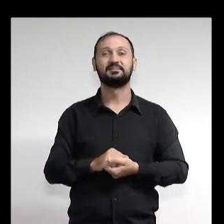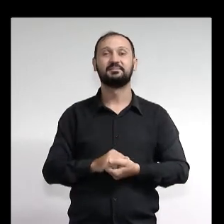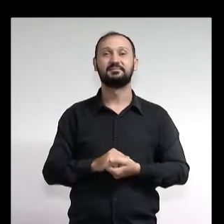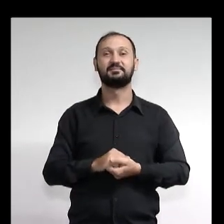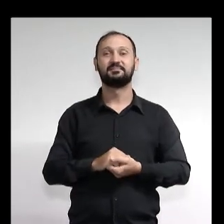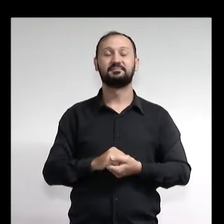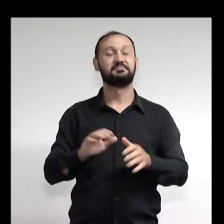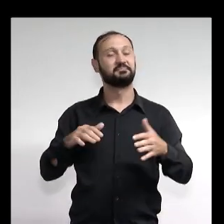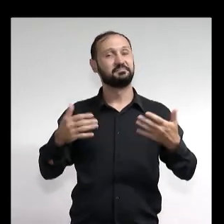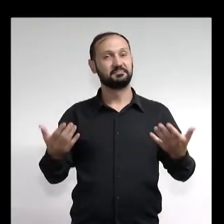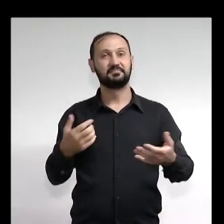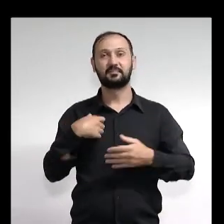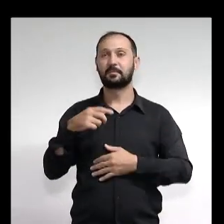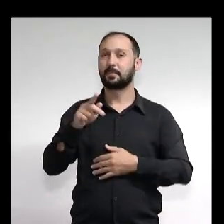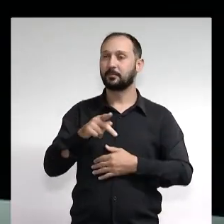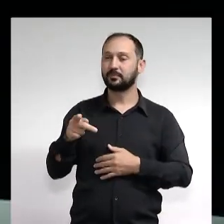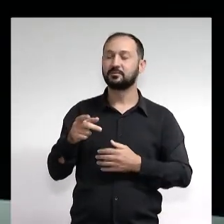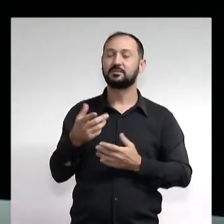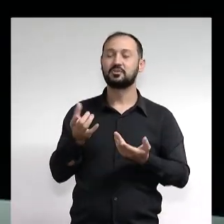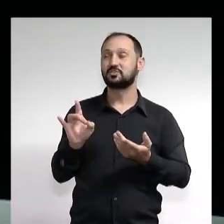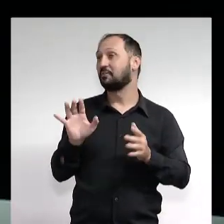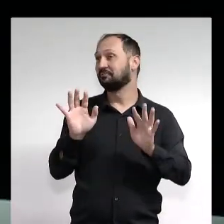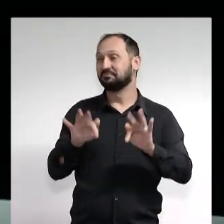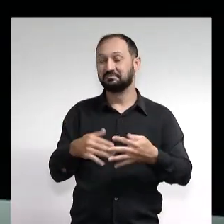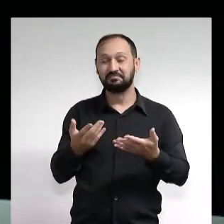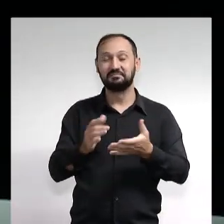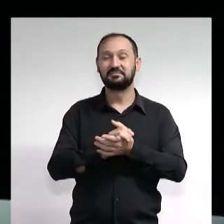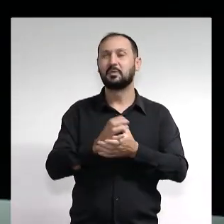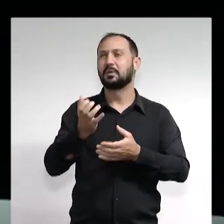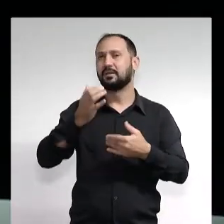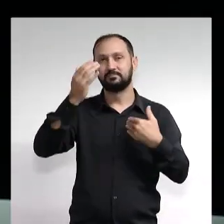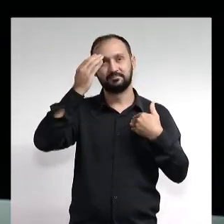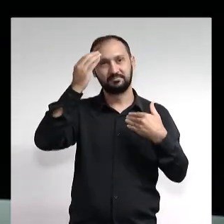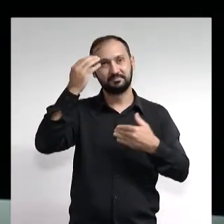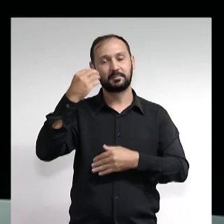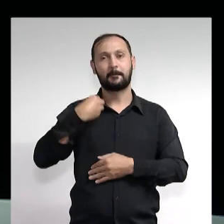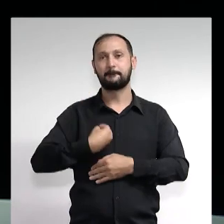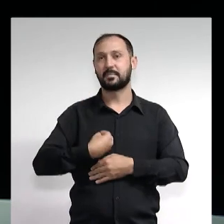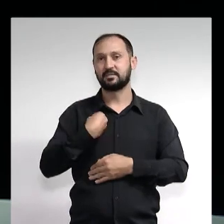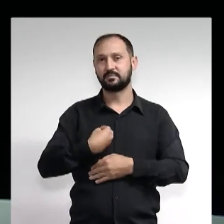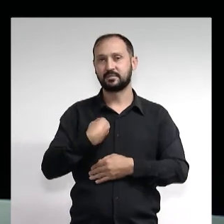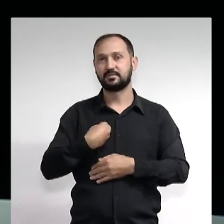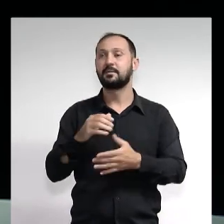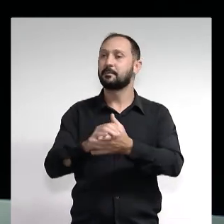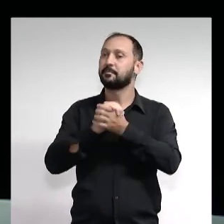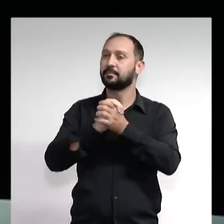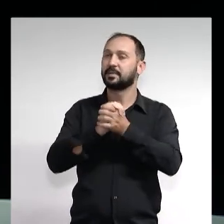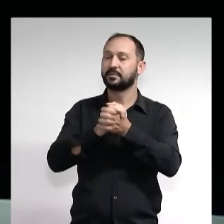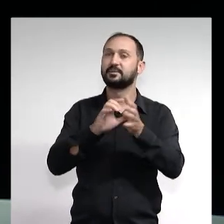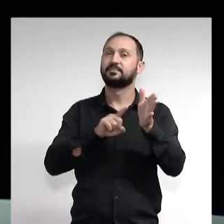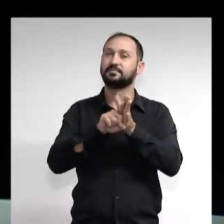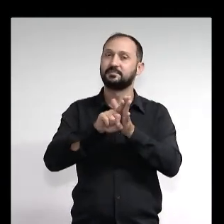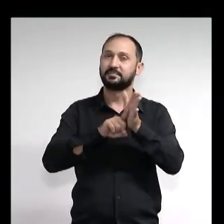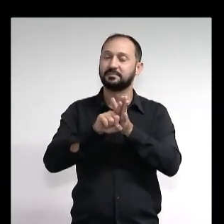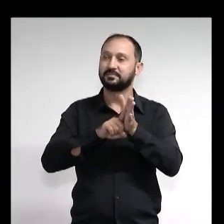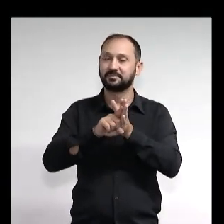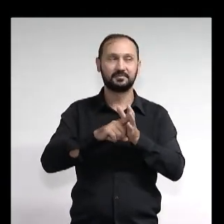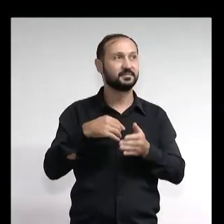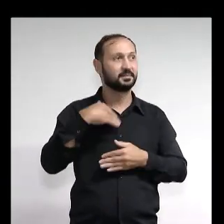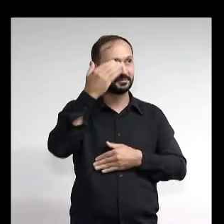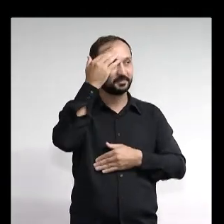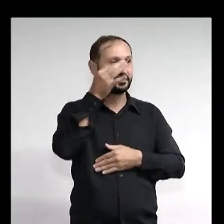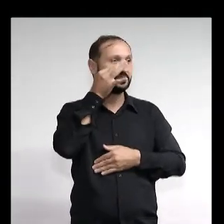tenho muito interesse. Bom, professora, é isso. Eu gostaria muito de agradecer pela participação da senhora e parabéns pela